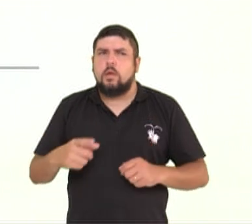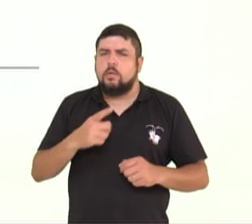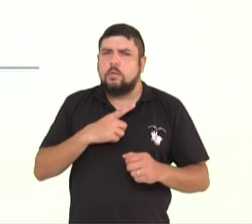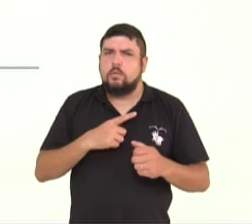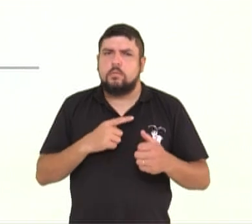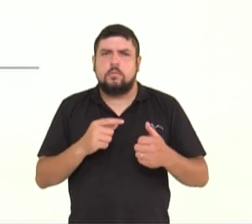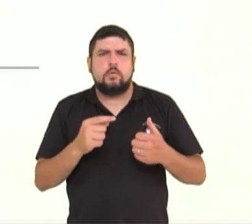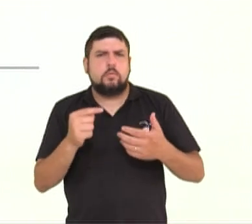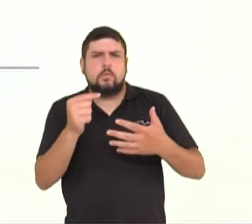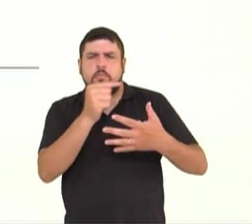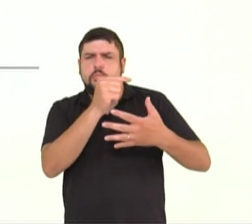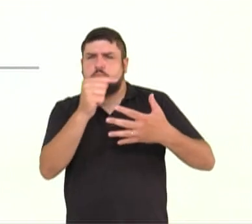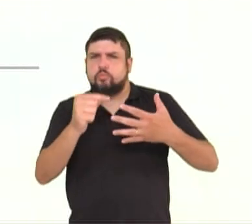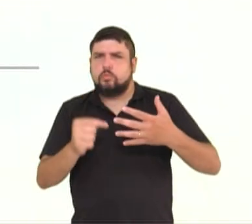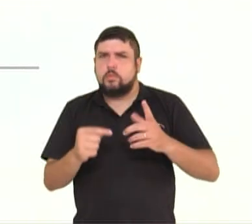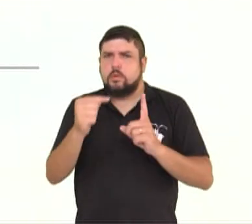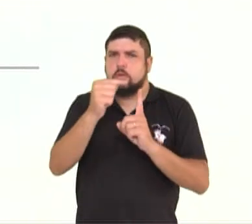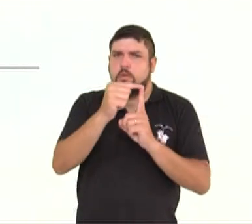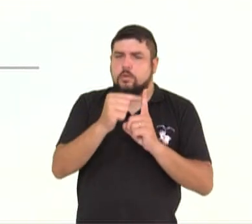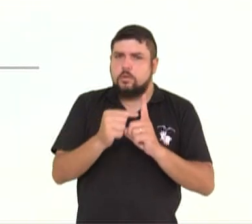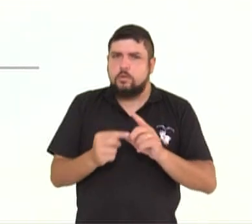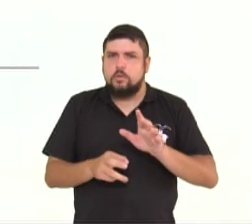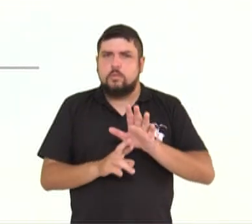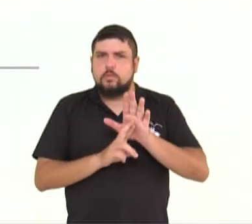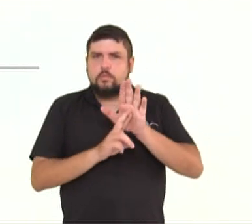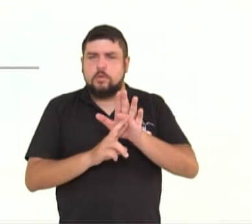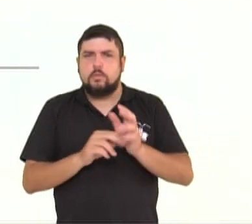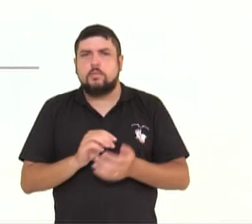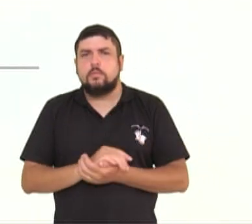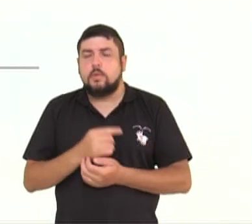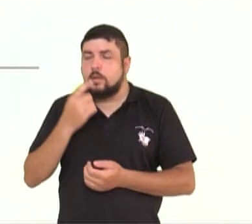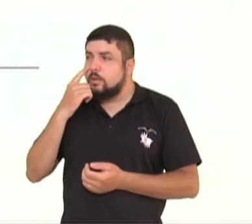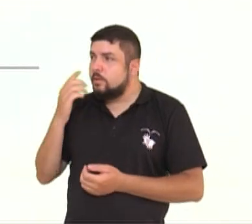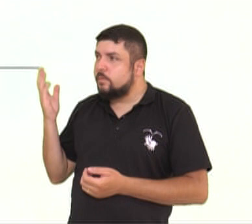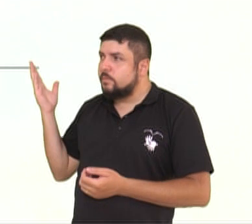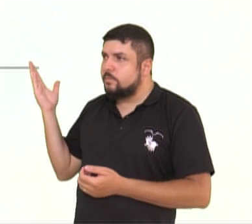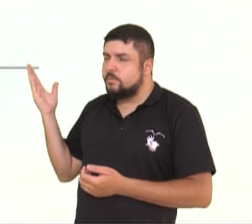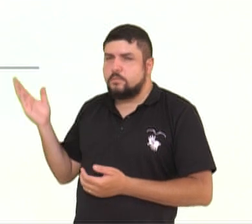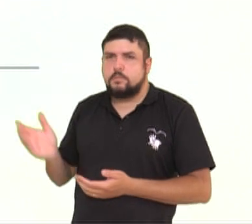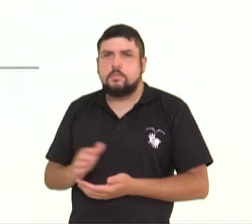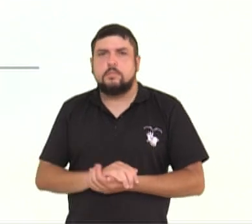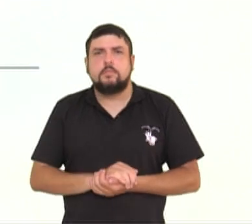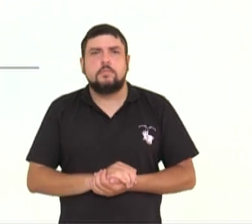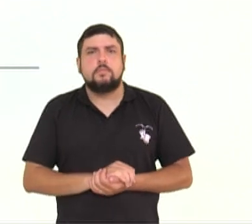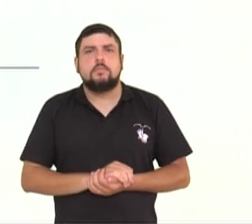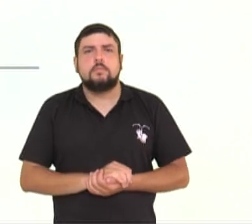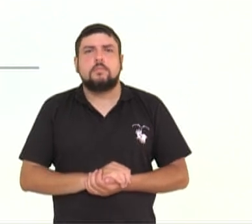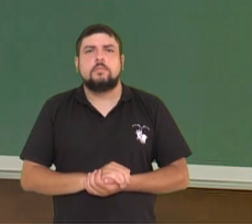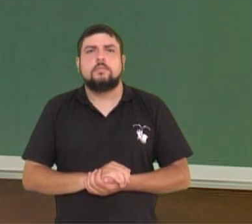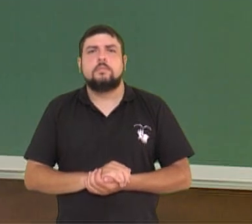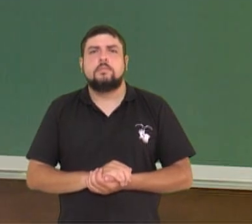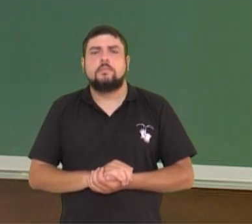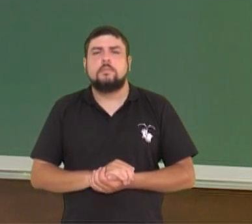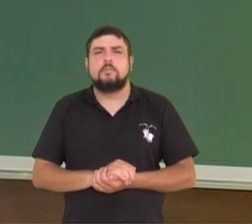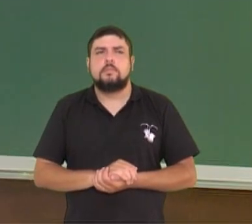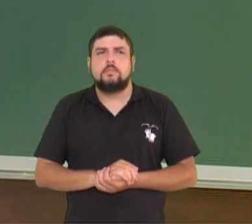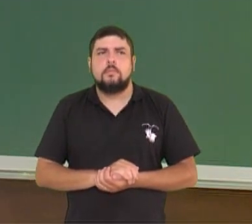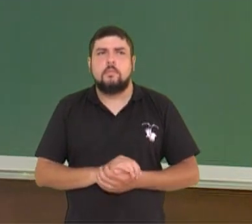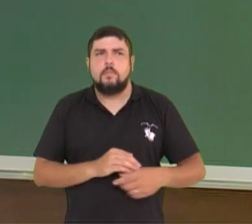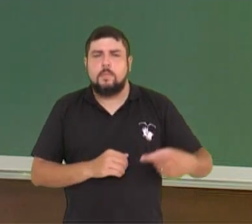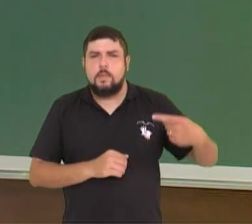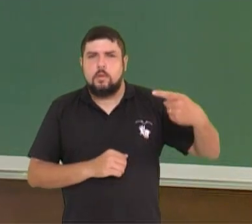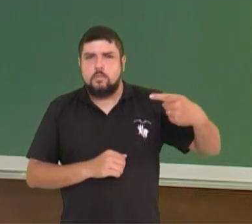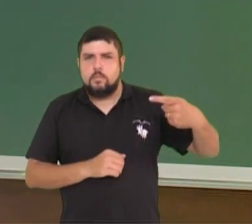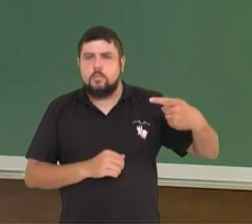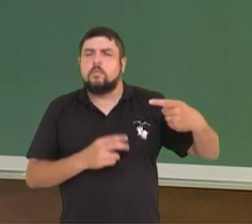representação no intervalo, tá? Aqui eu coloquei algumas para a gente pensar e discutir um pouquinho sobre elas. Então é o seguinte, esse primeiro nós